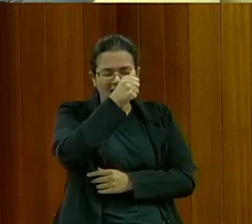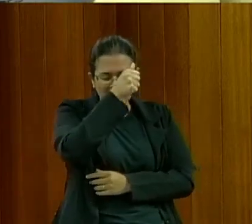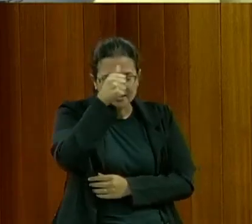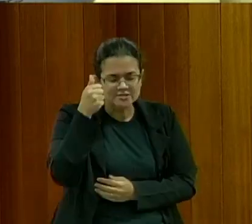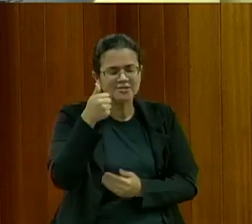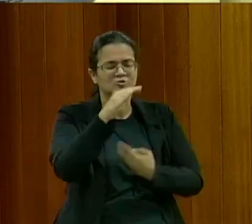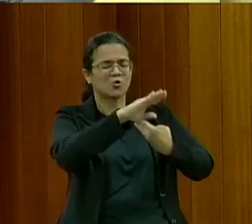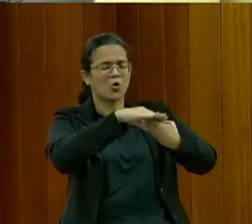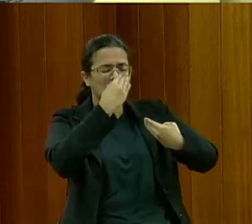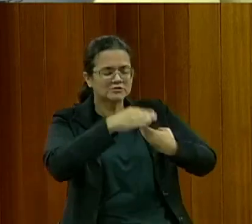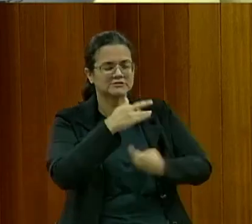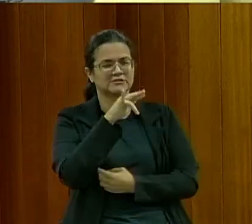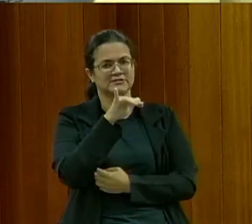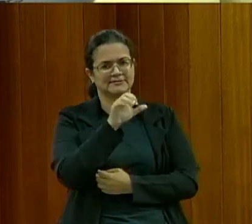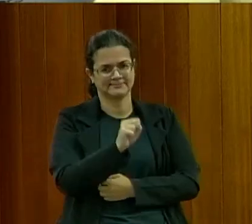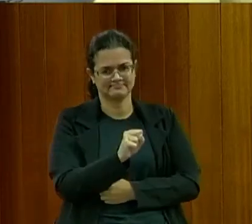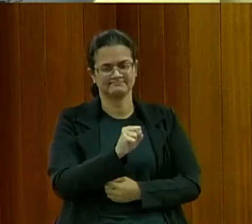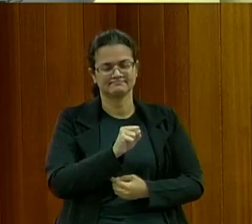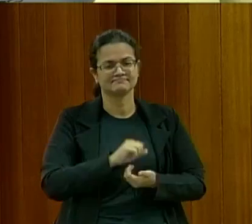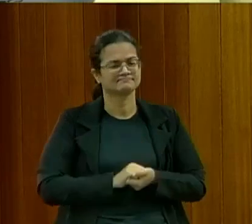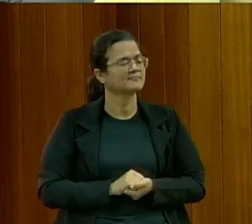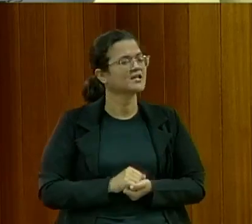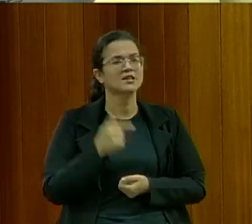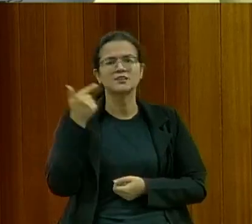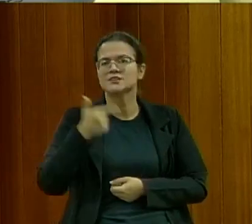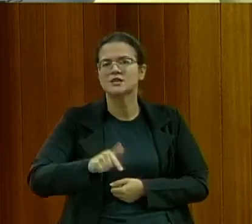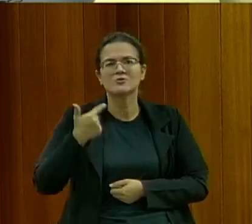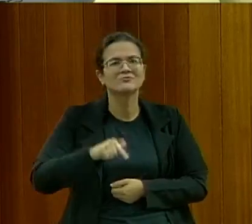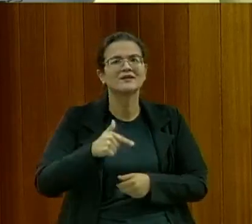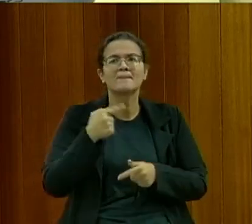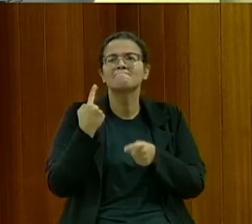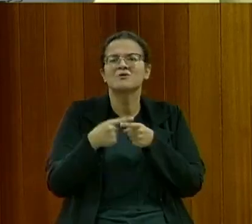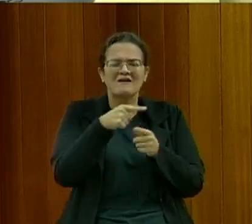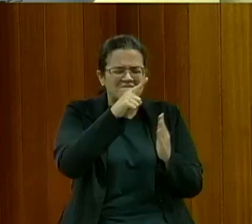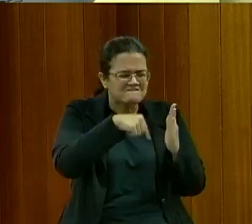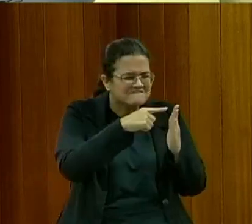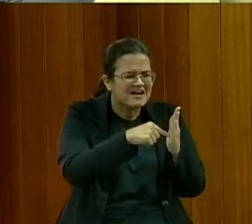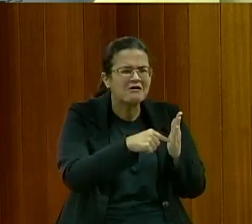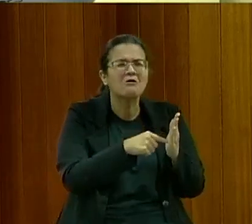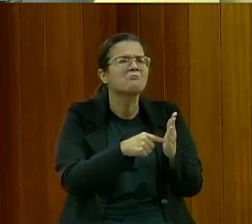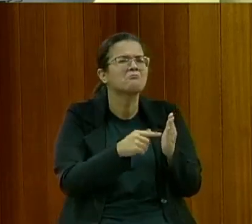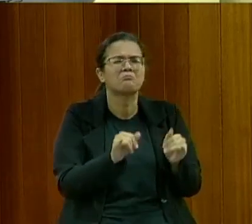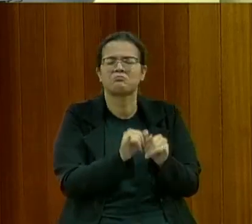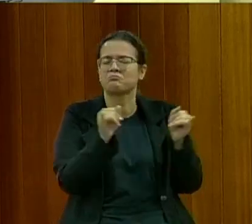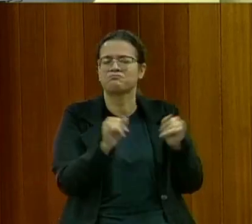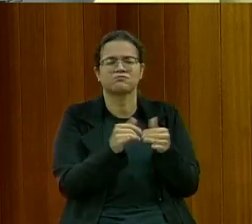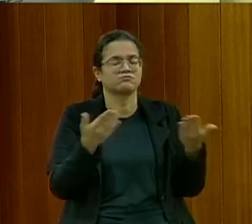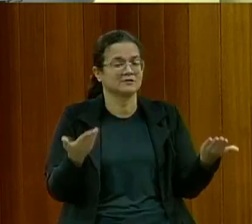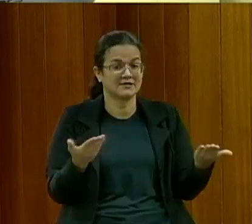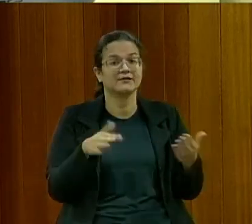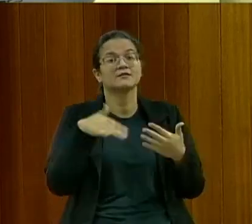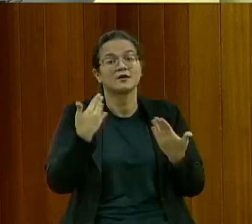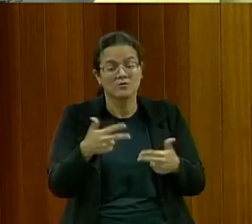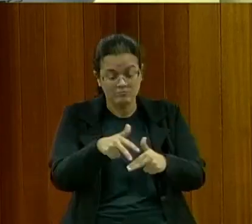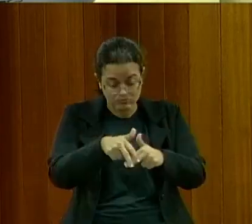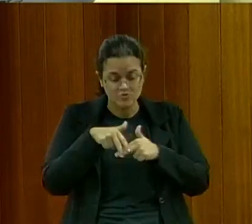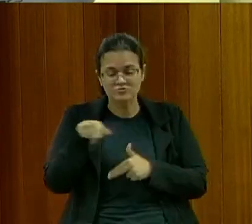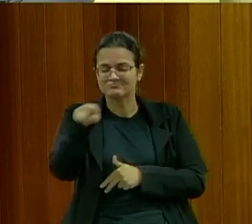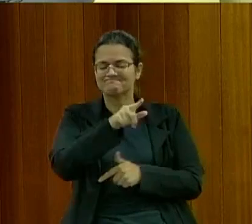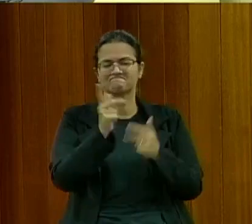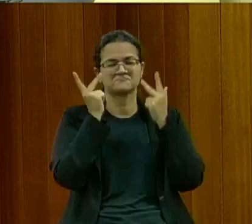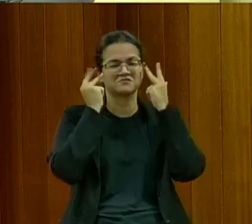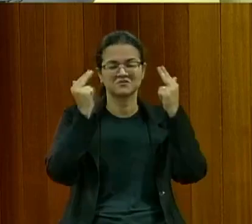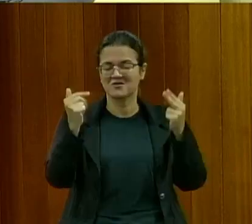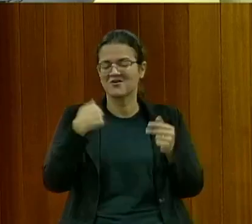Machado. Não existe motivo para fazer um negócio desse aqui de novo. Então, só para o senhor se tranquilizar, eu não vou mover uma palha, um